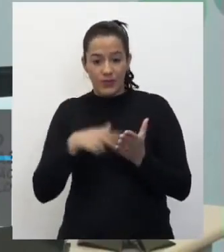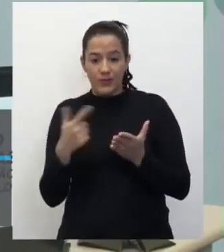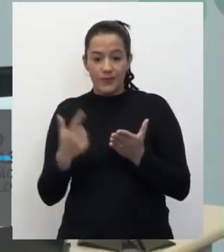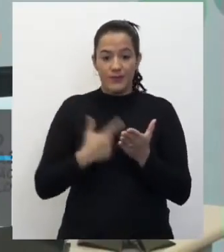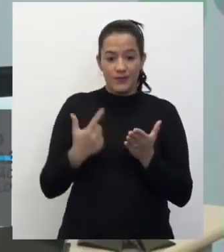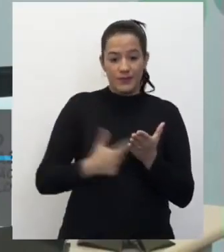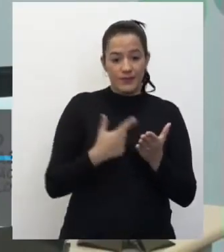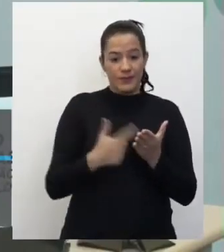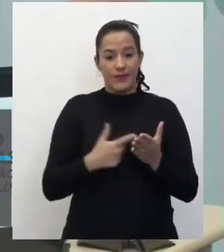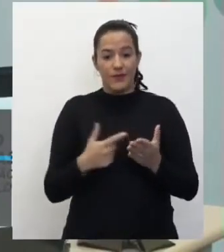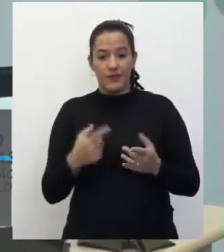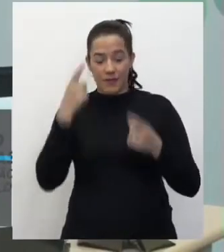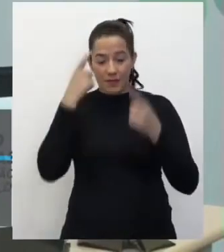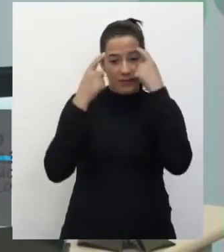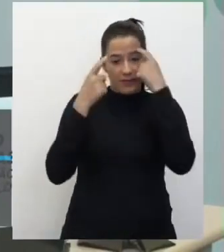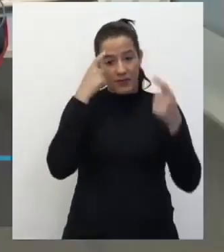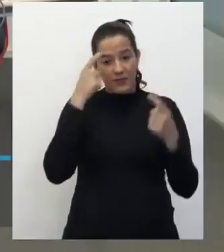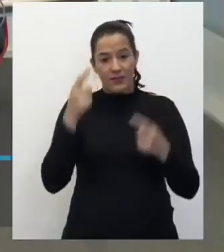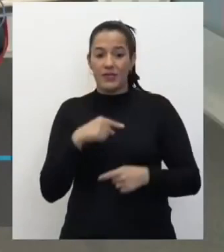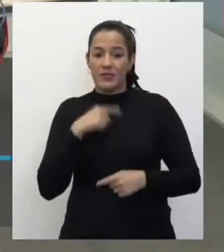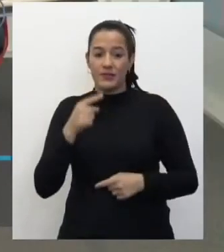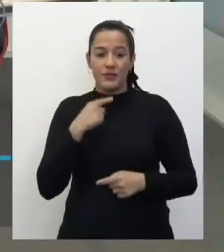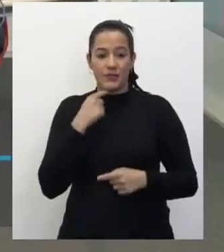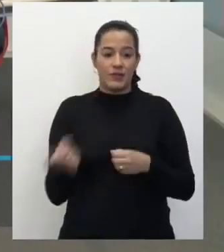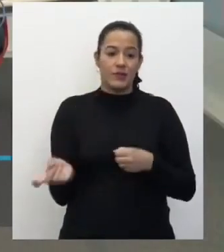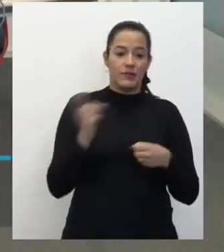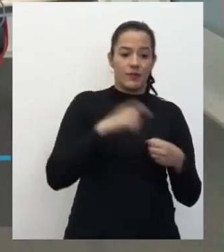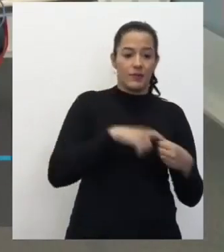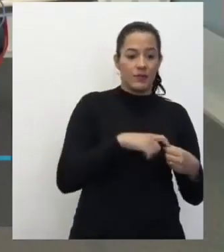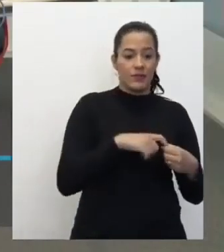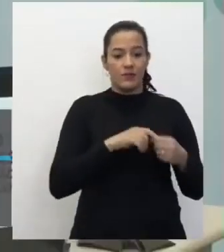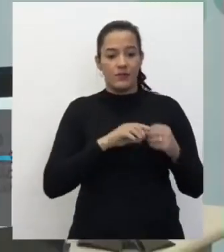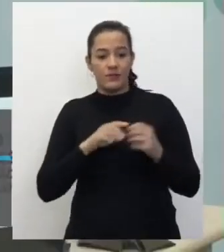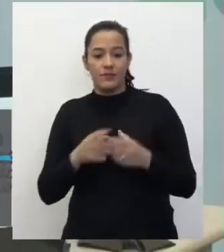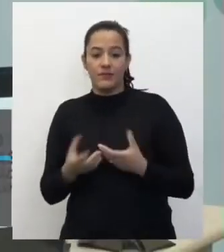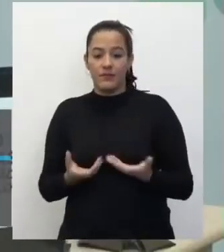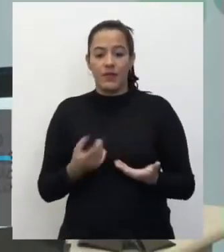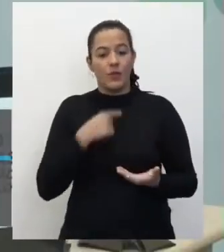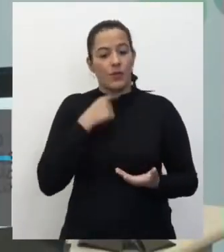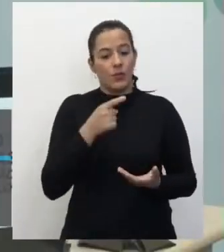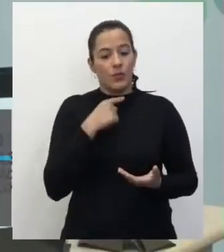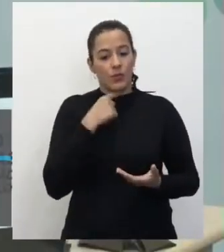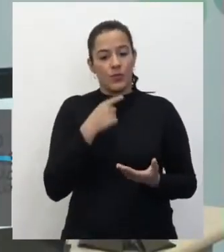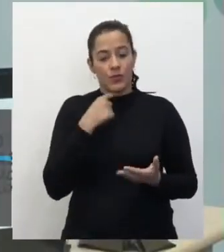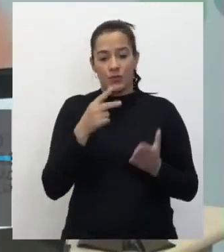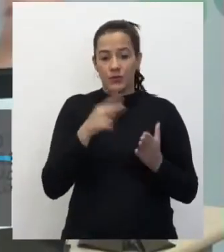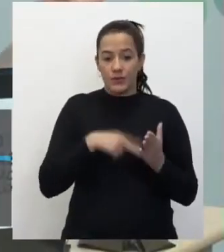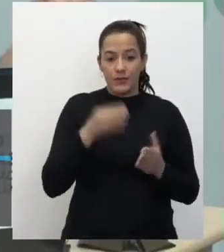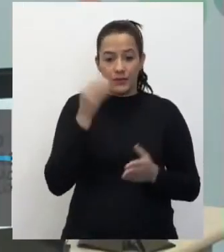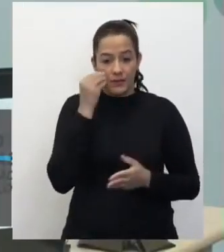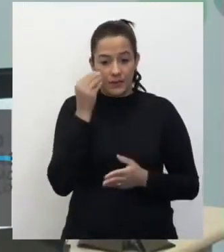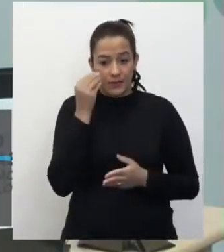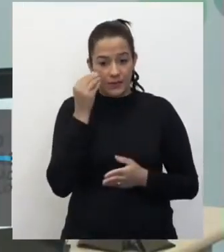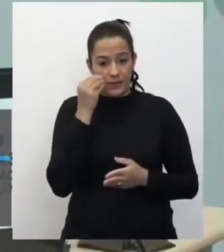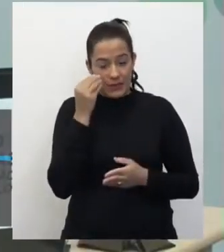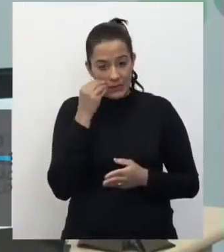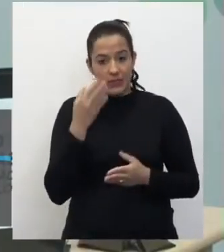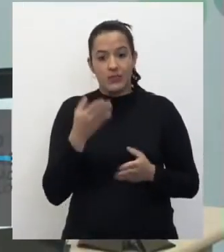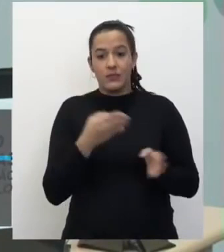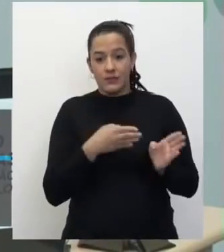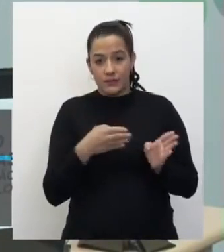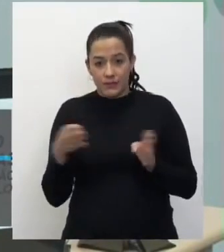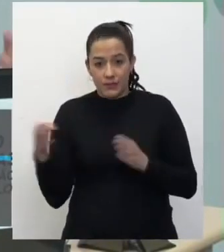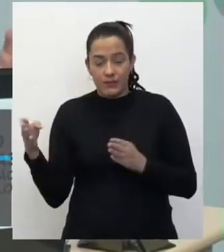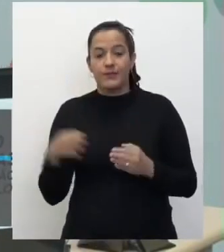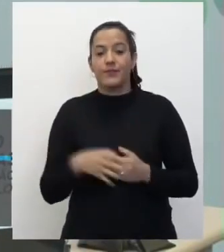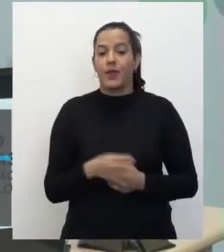pensava em cada coisa que eu pulava, às vezes, parte, voltava. E eu falei, não consigo ver. Mas tentem assistir, porque é antigo também,